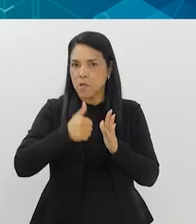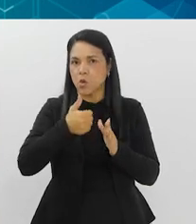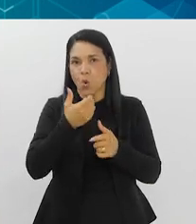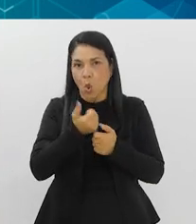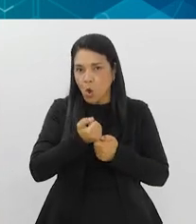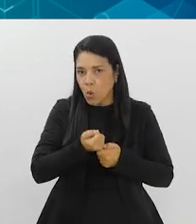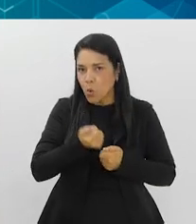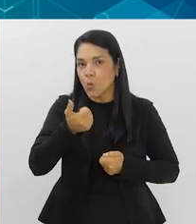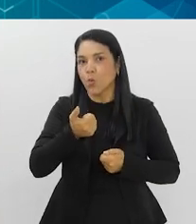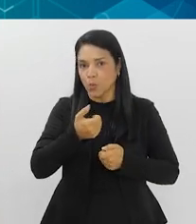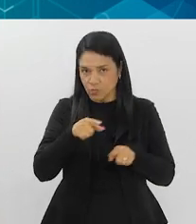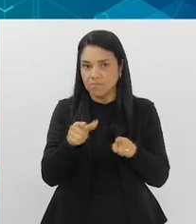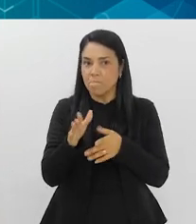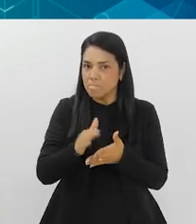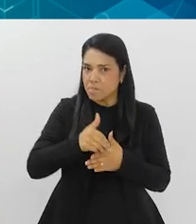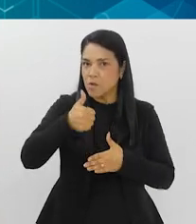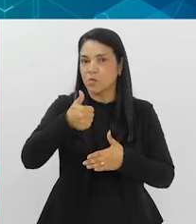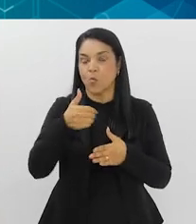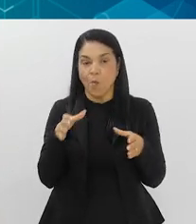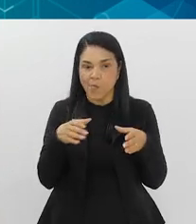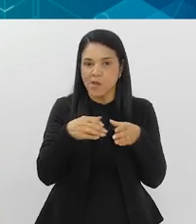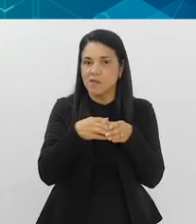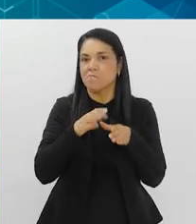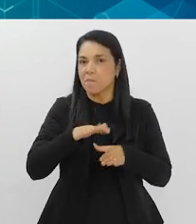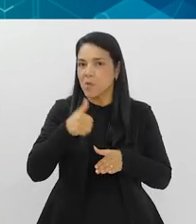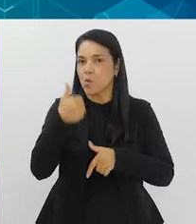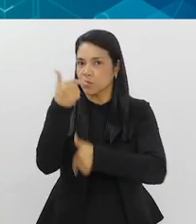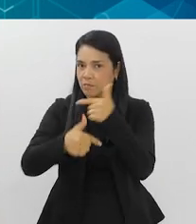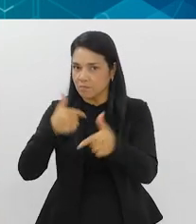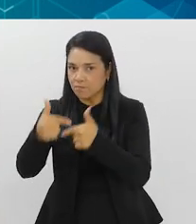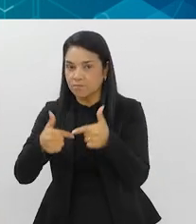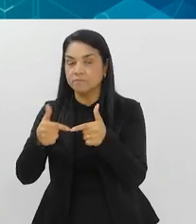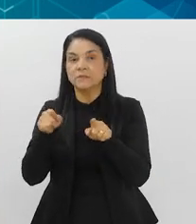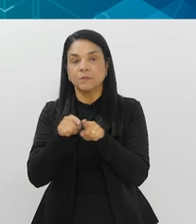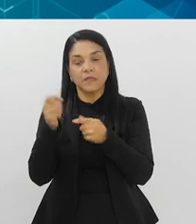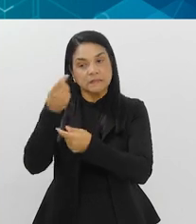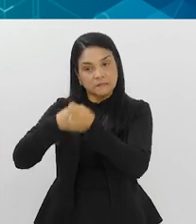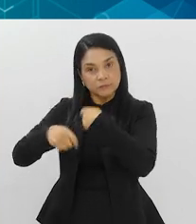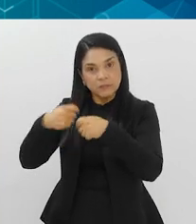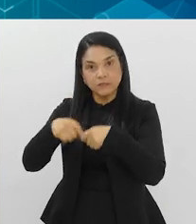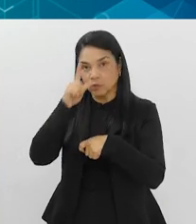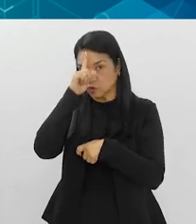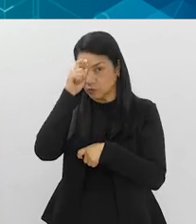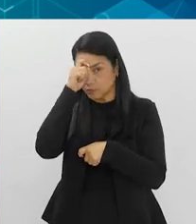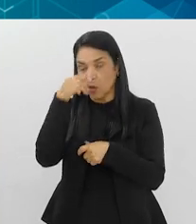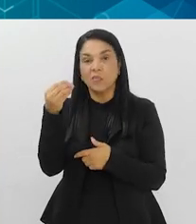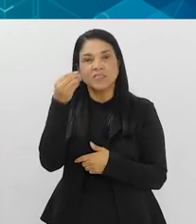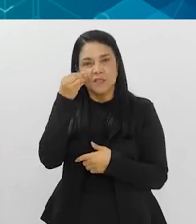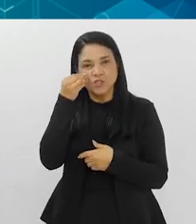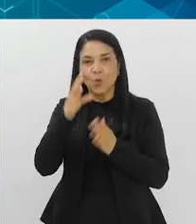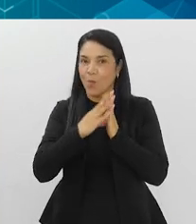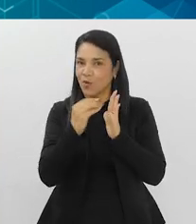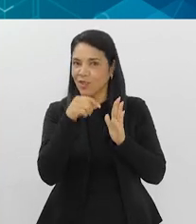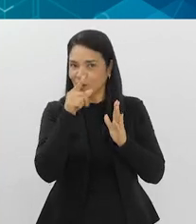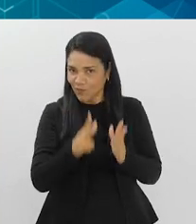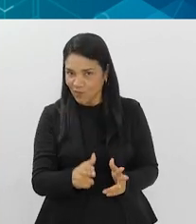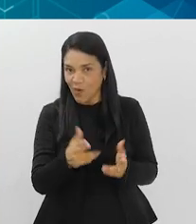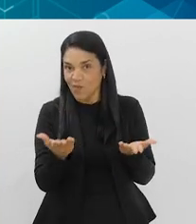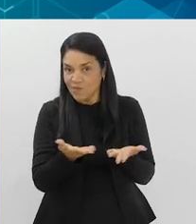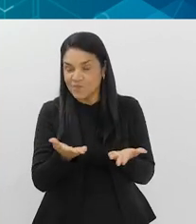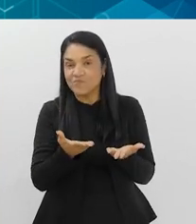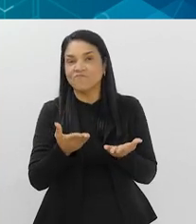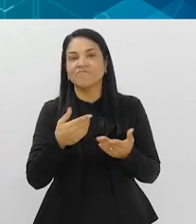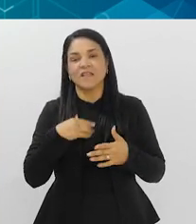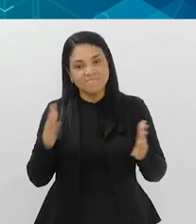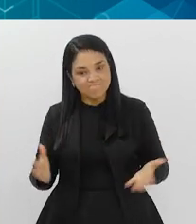de melhoria no processo, de melhoria no funcionamento das equipes. Então, a gente teve a parte administrativa de um hospital testando o piloto e